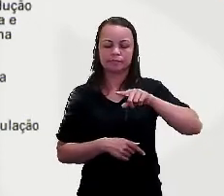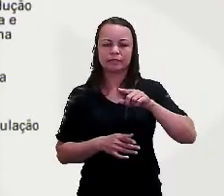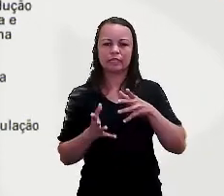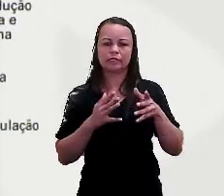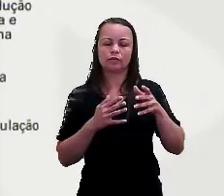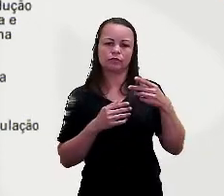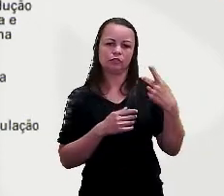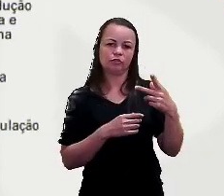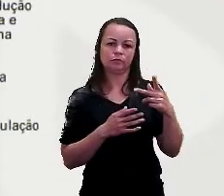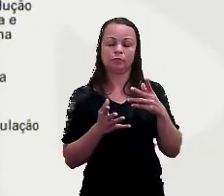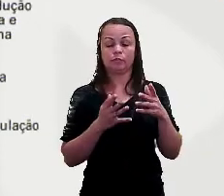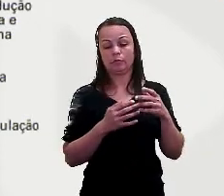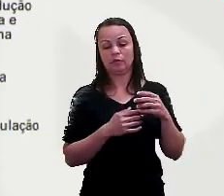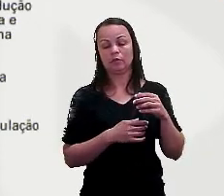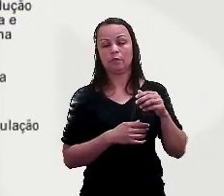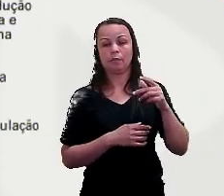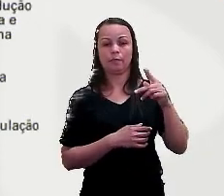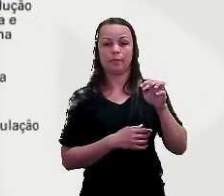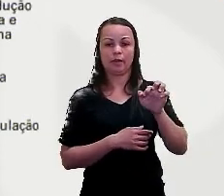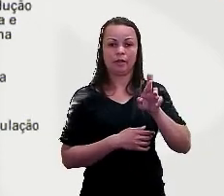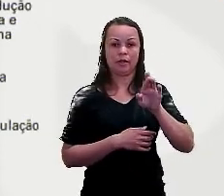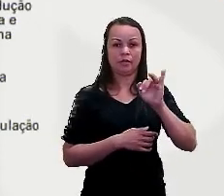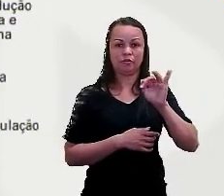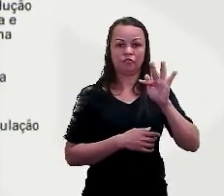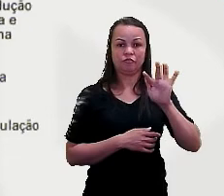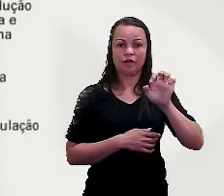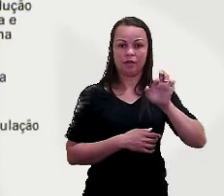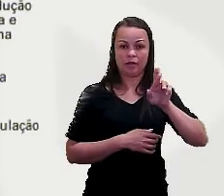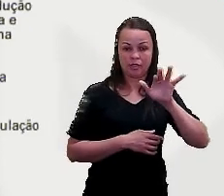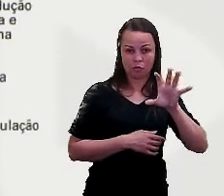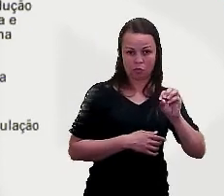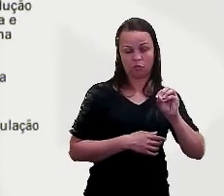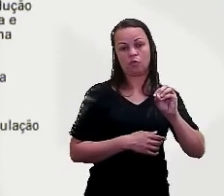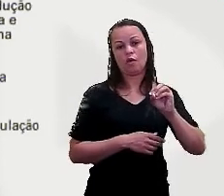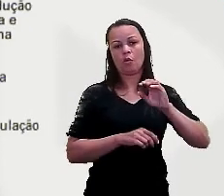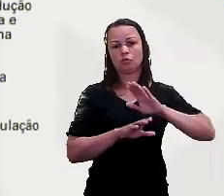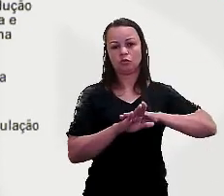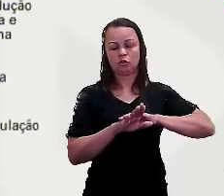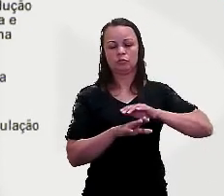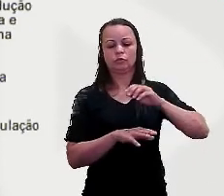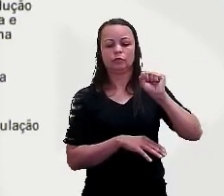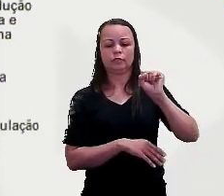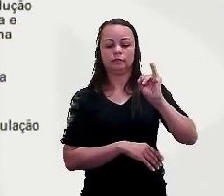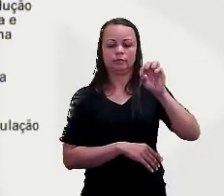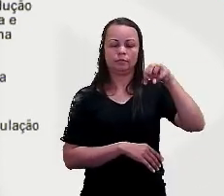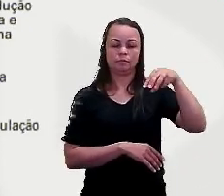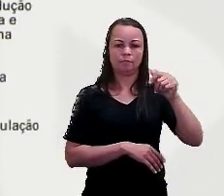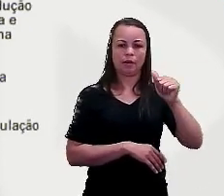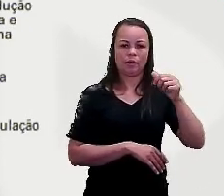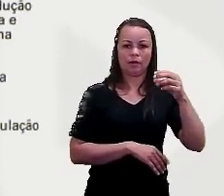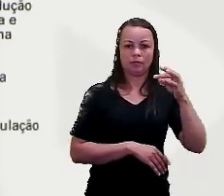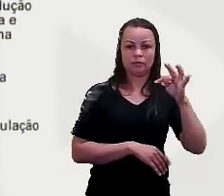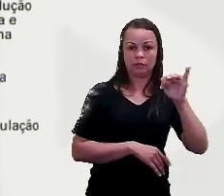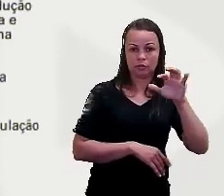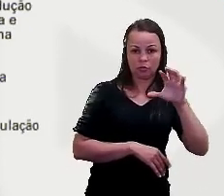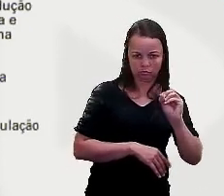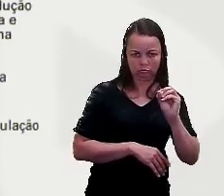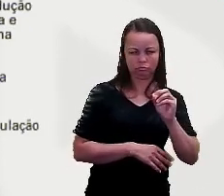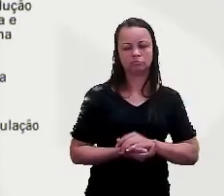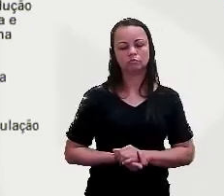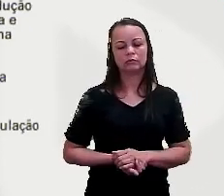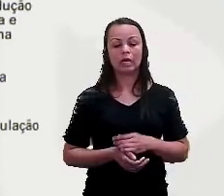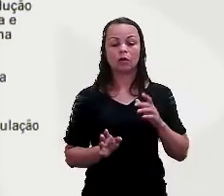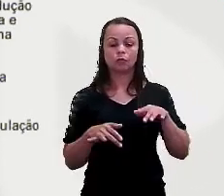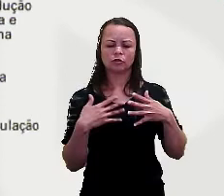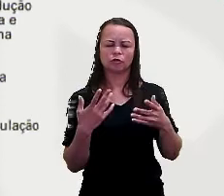sistema nervoso o quê? Periférico, autônomo, simpático. E já quando eu falo do parasimpático, tem a ver com o quê?